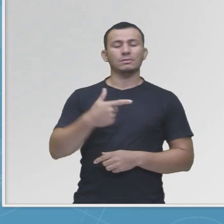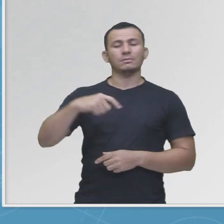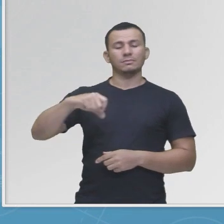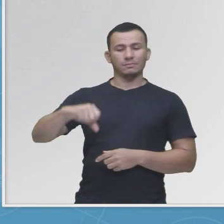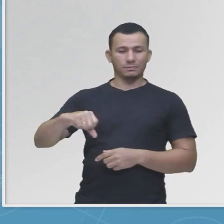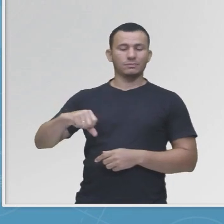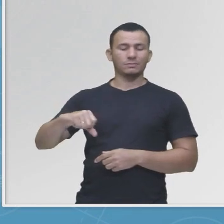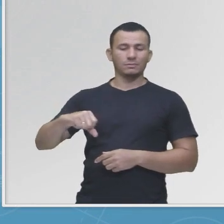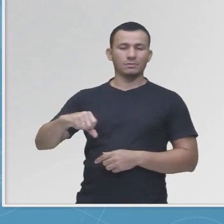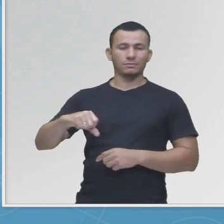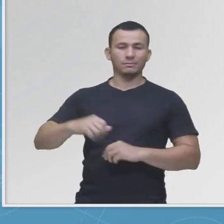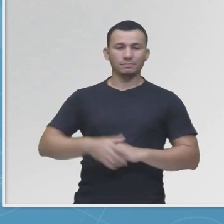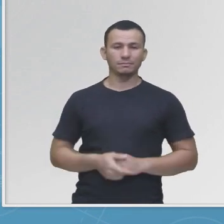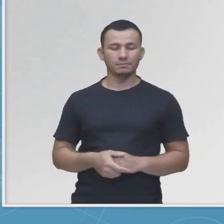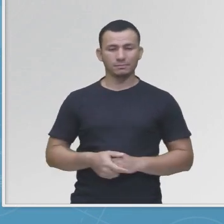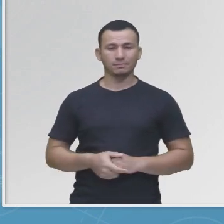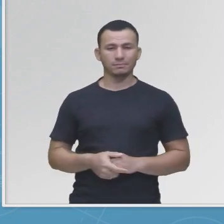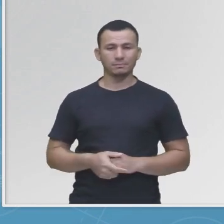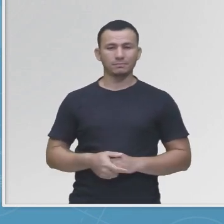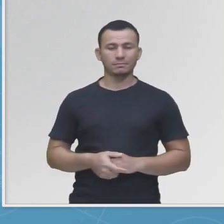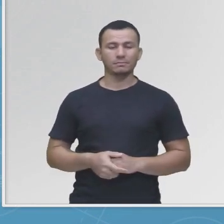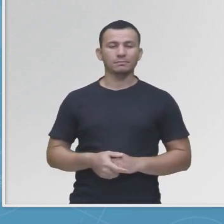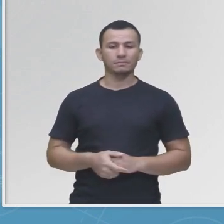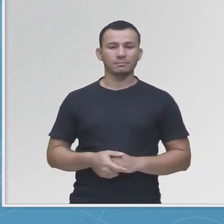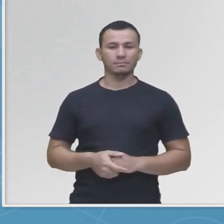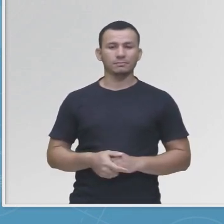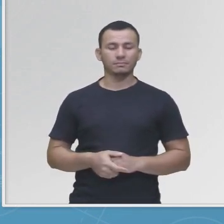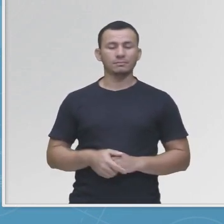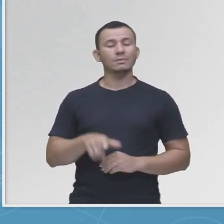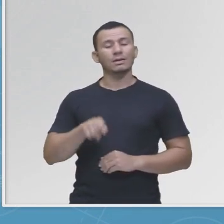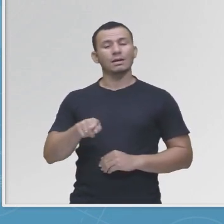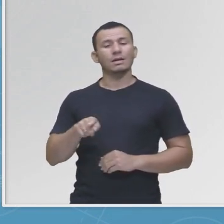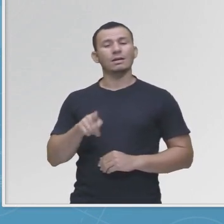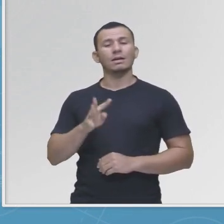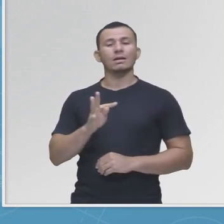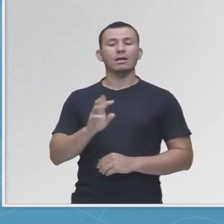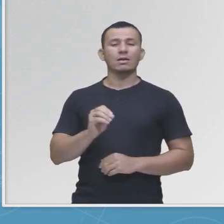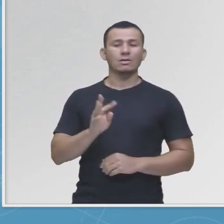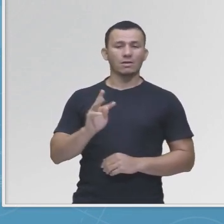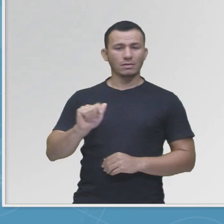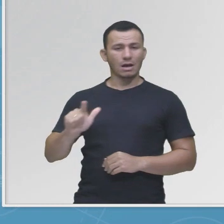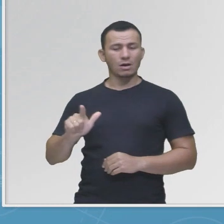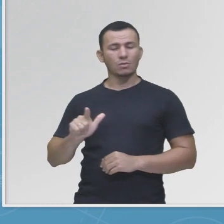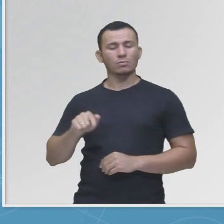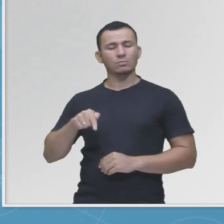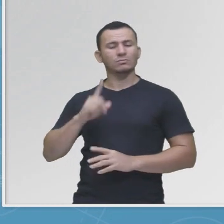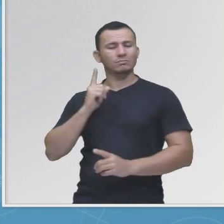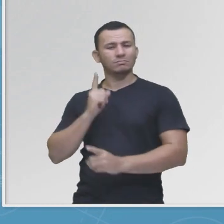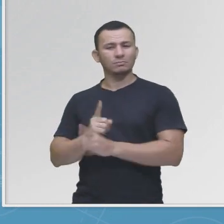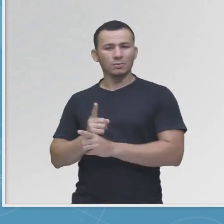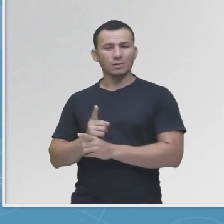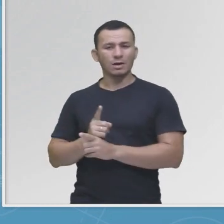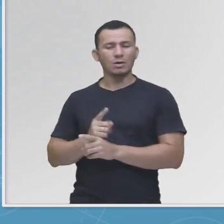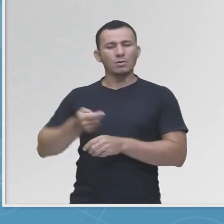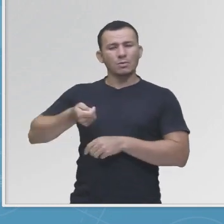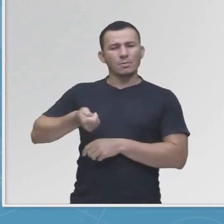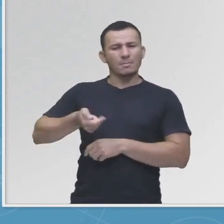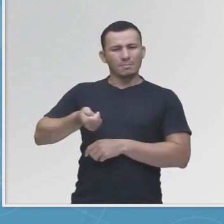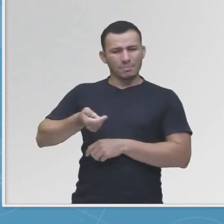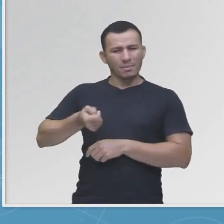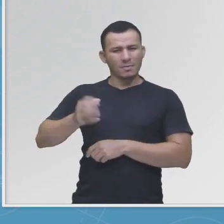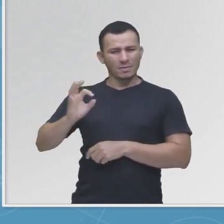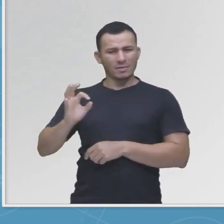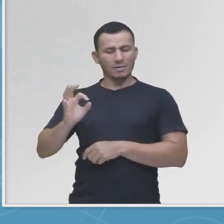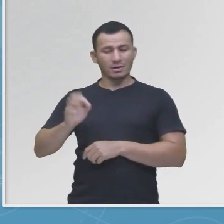vai ser igual a 29, que é o total de bolinhas de gude